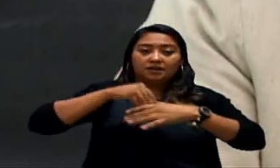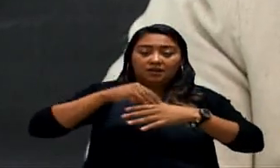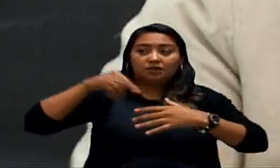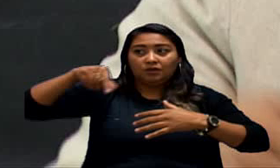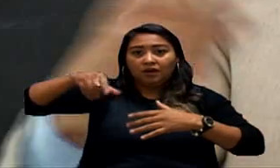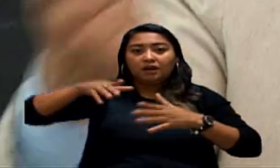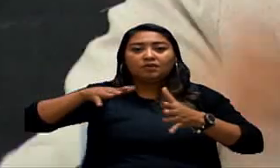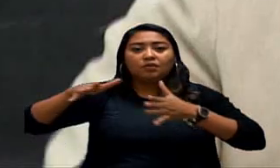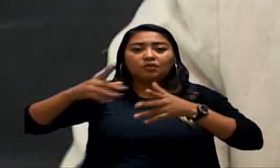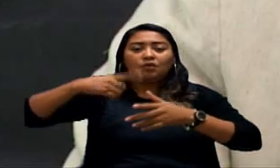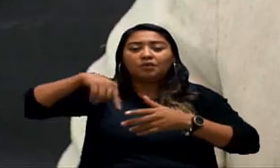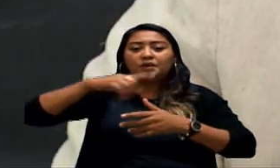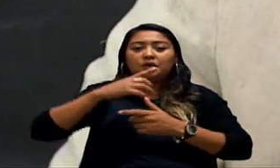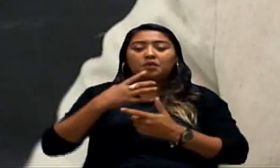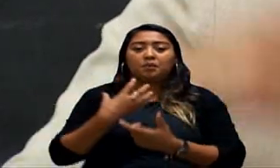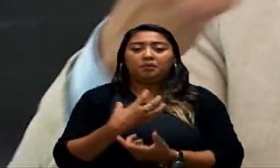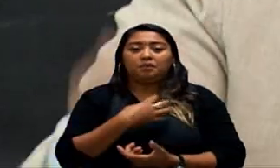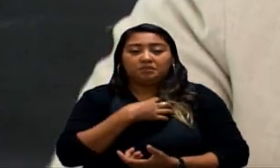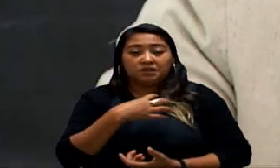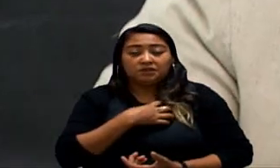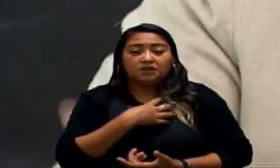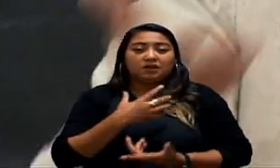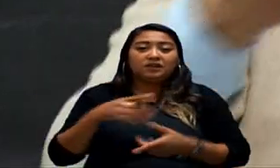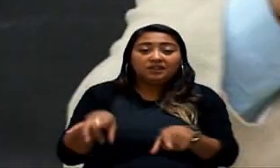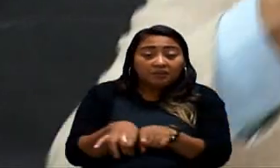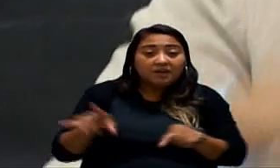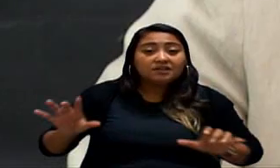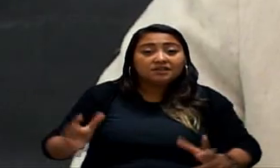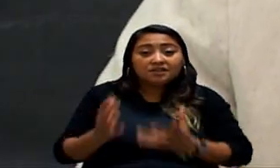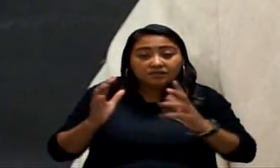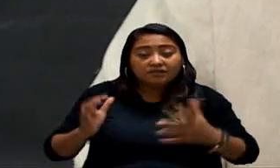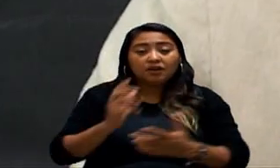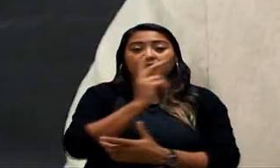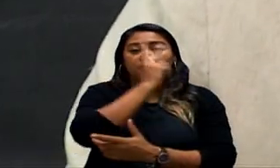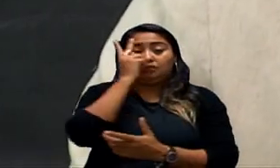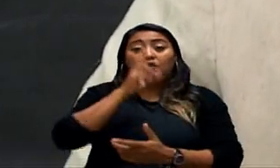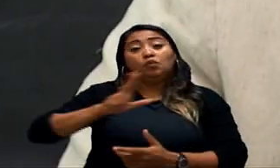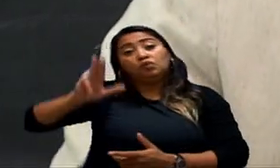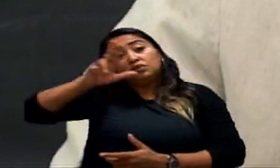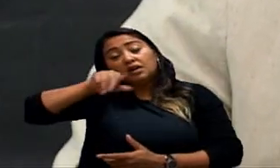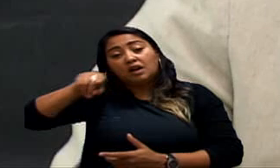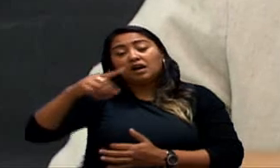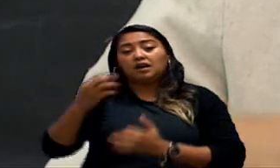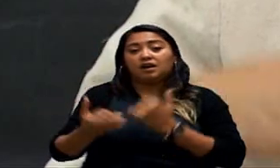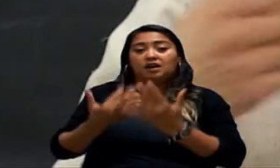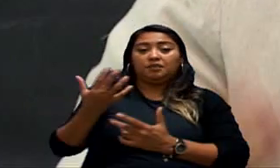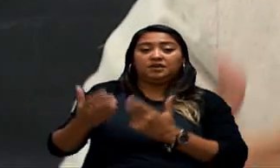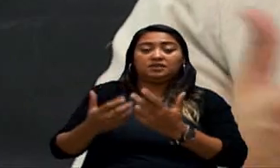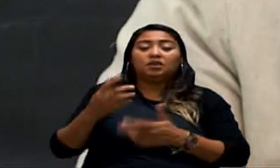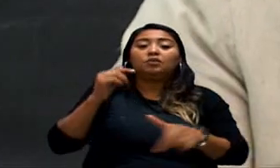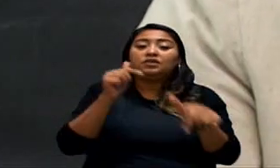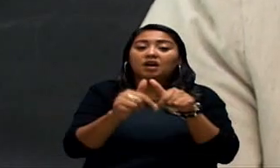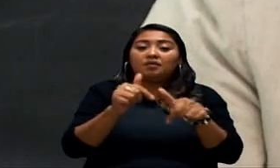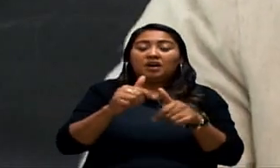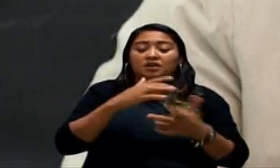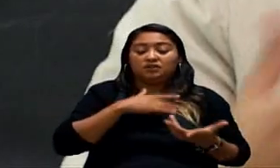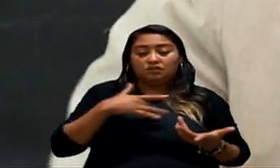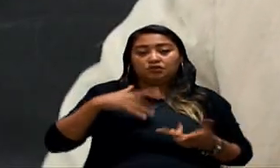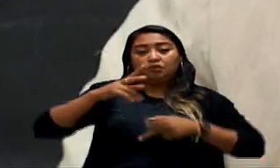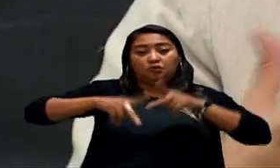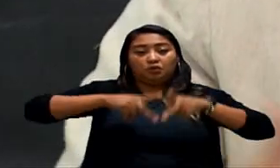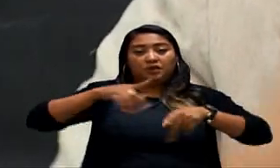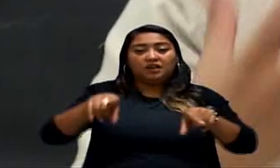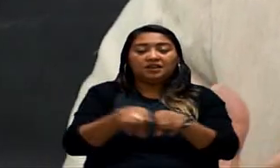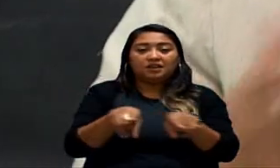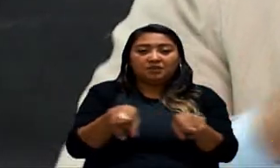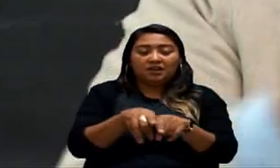parlamento para tentar sensibilizar e também incentivar as pessoas a utilizar a cremação, que é um trabalho de saúde pública e também